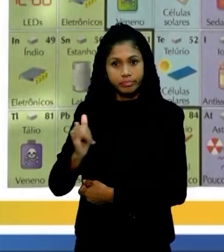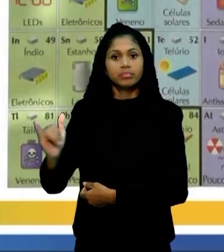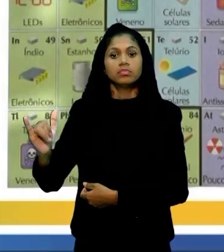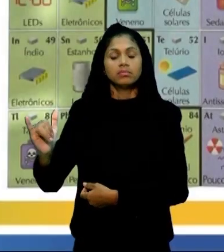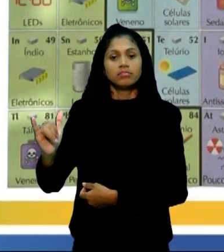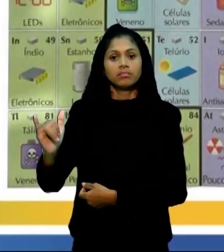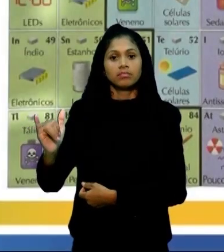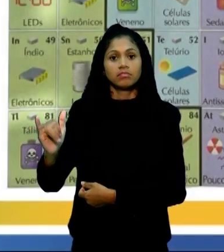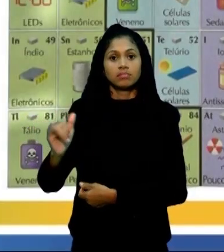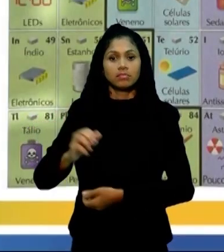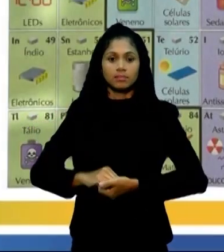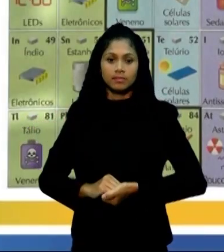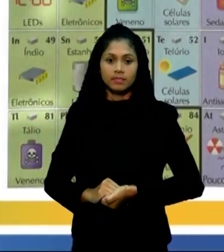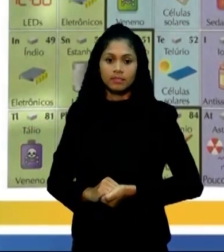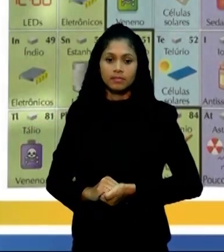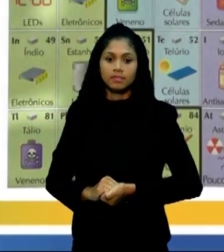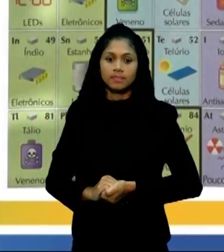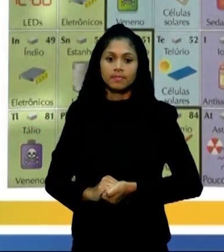falando?